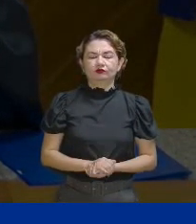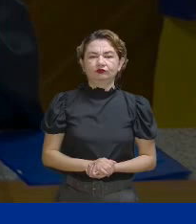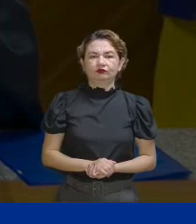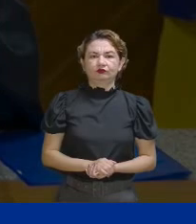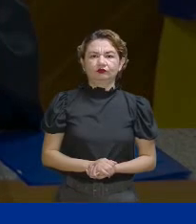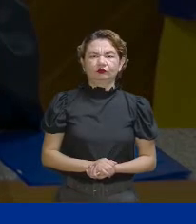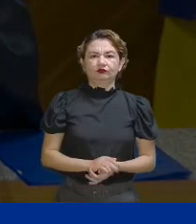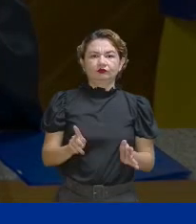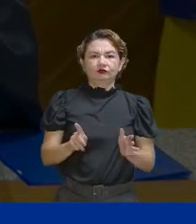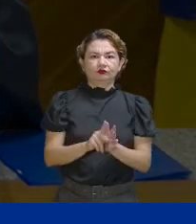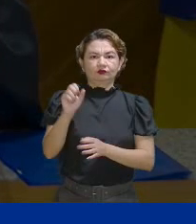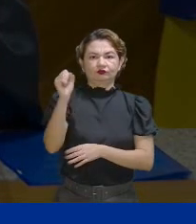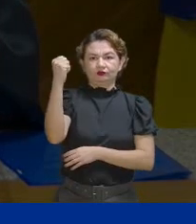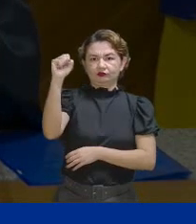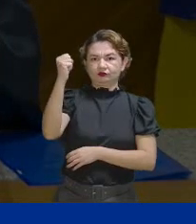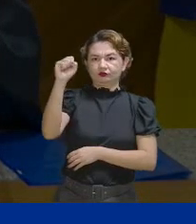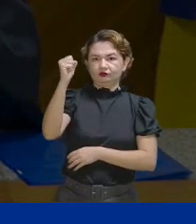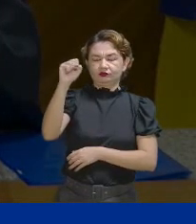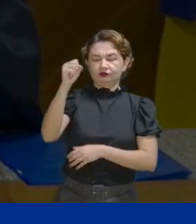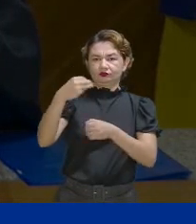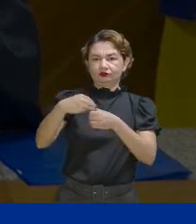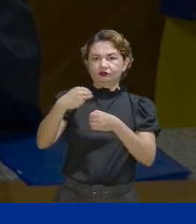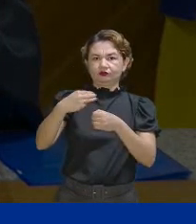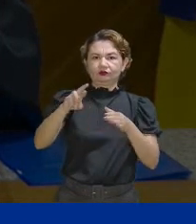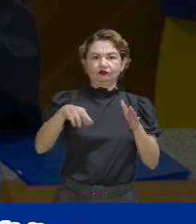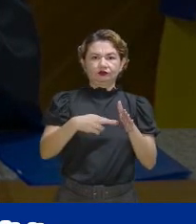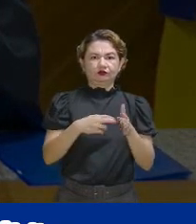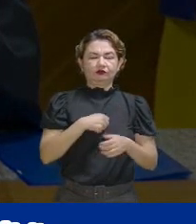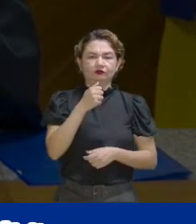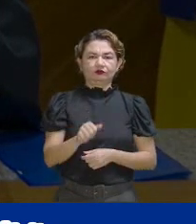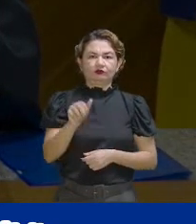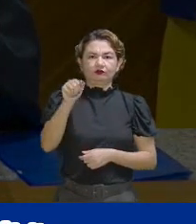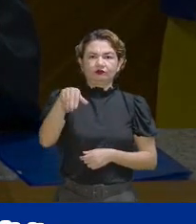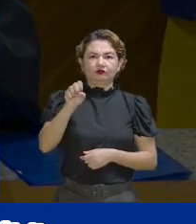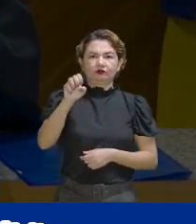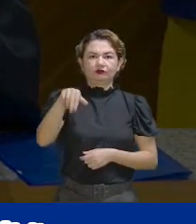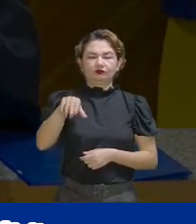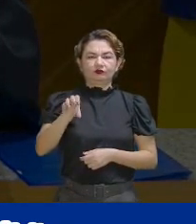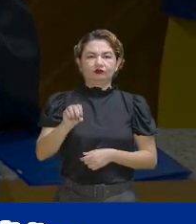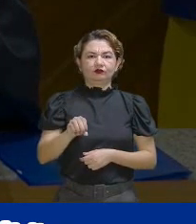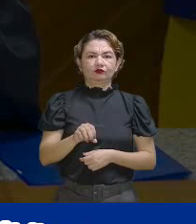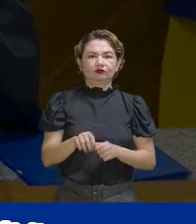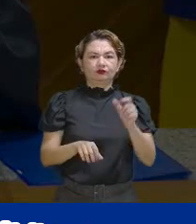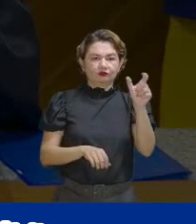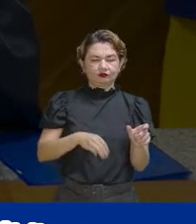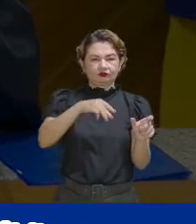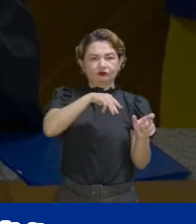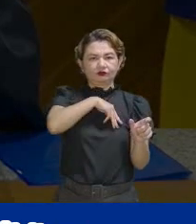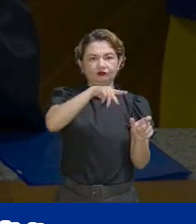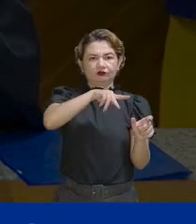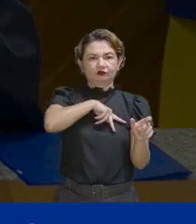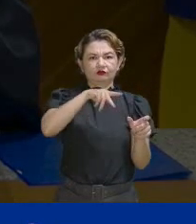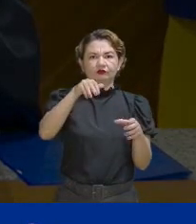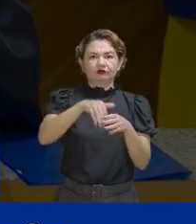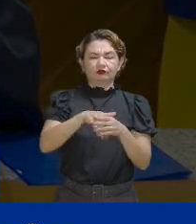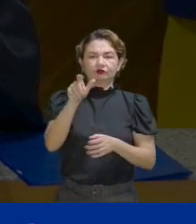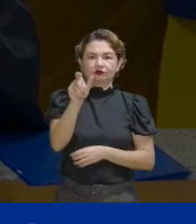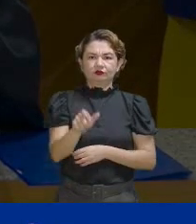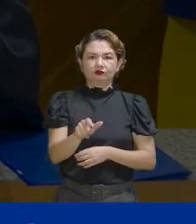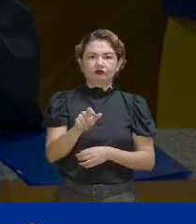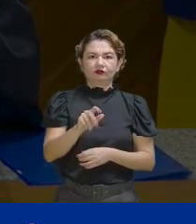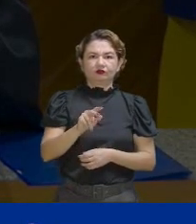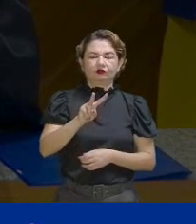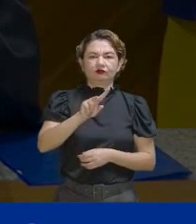0601-653-29, origem Santana. Relator, juiz Anselmo, embargante Ministério Público Eleitoral,